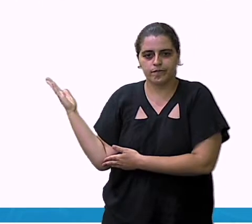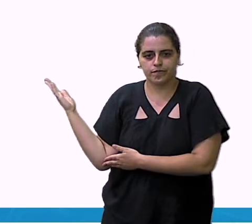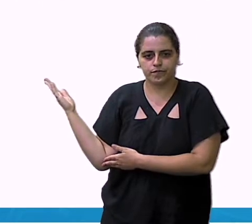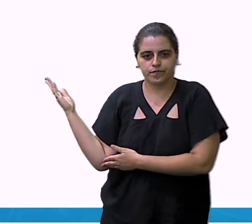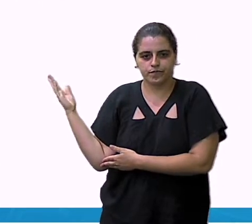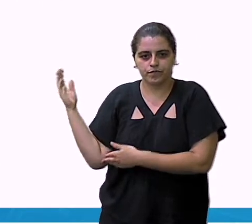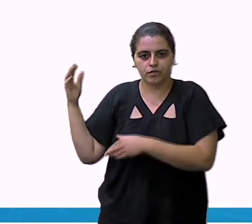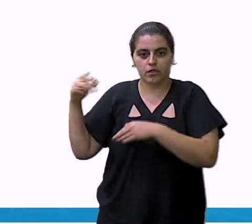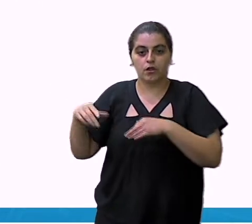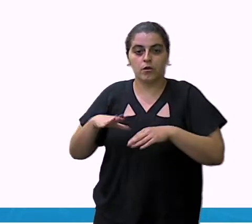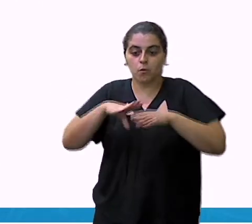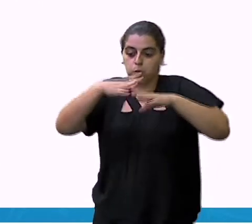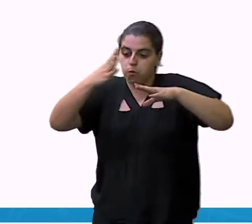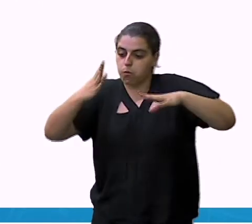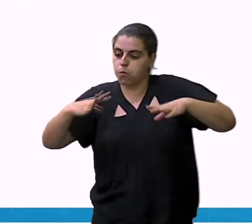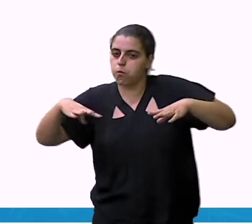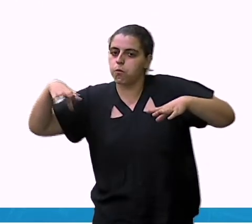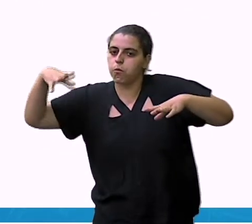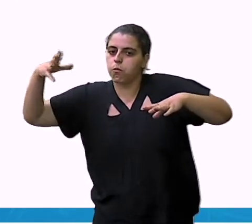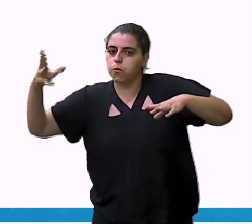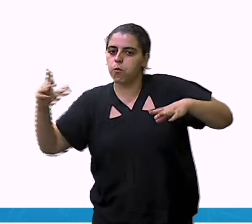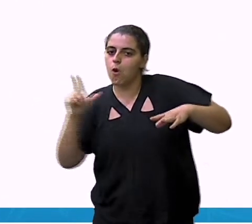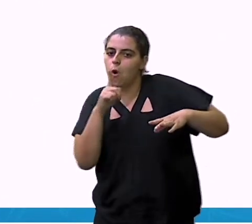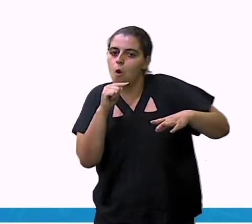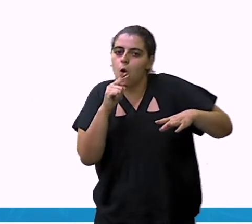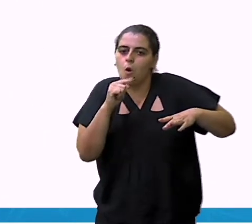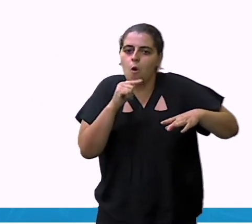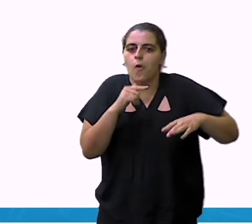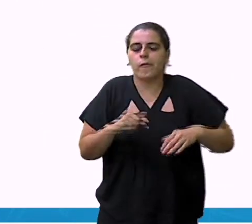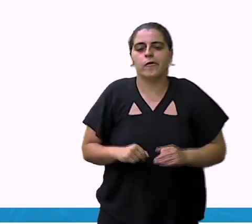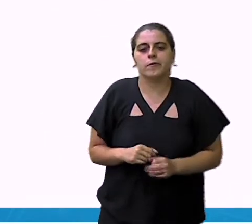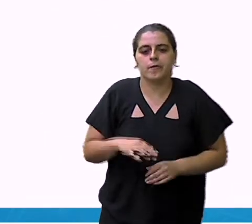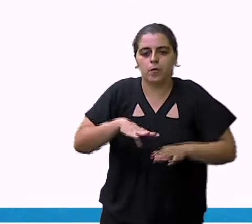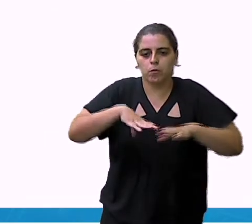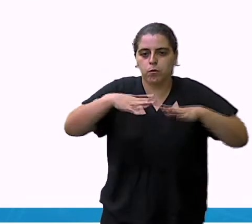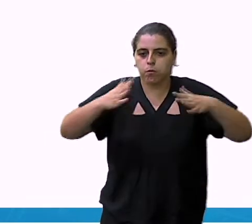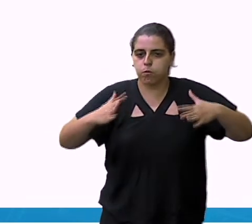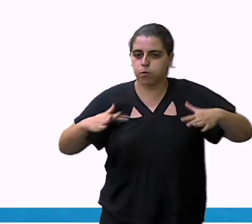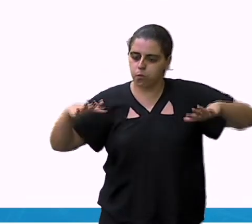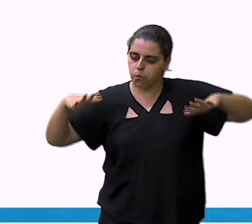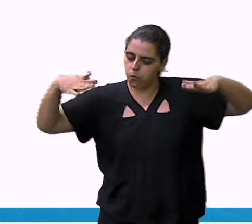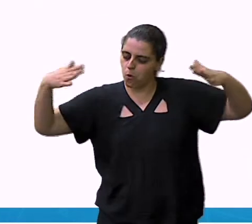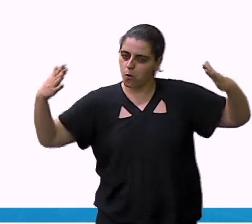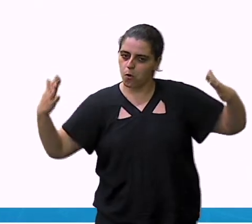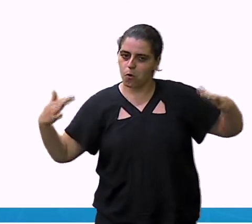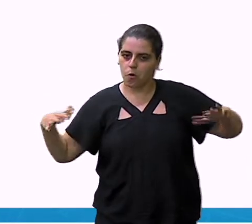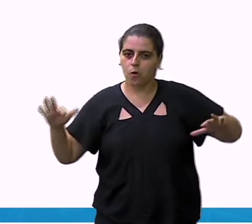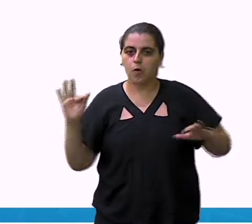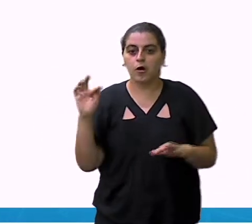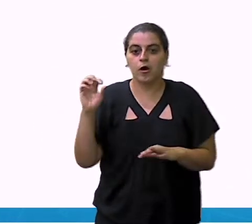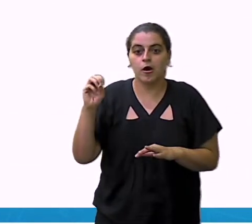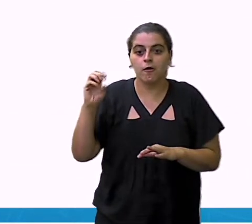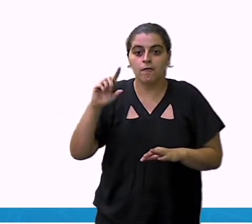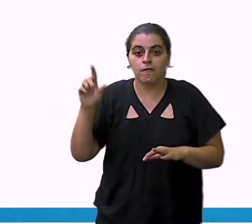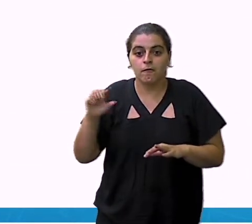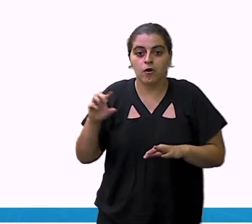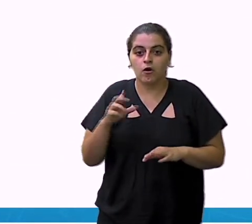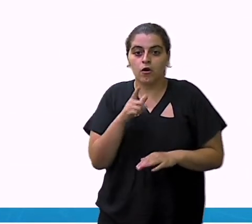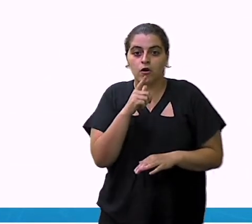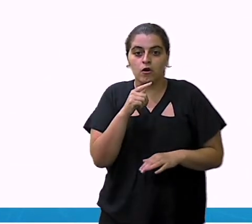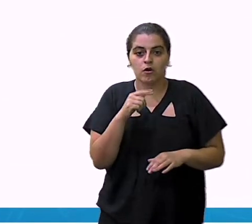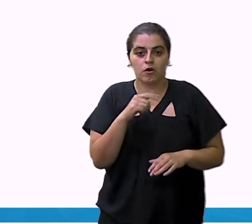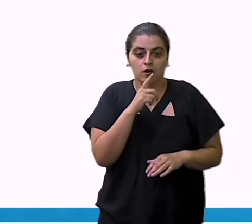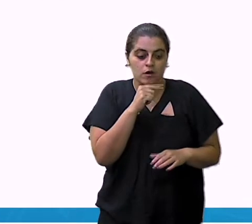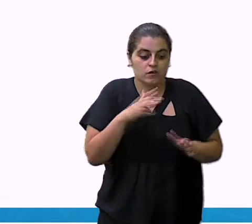se deságua no mar. O mar é conhecido como a foz dos rios. Ok,